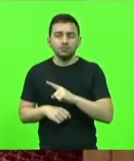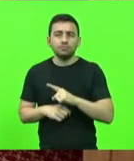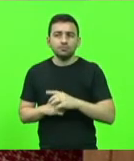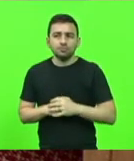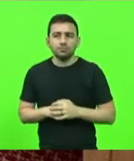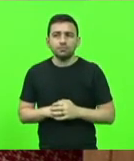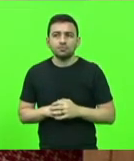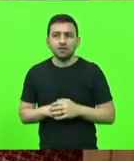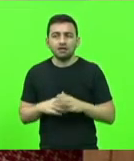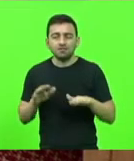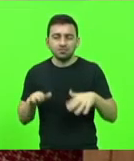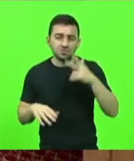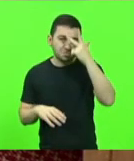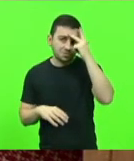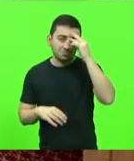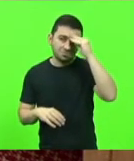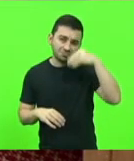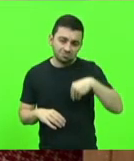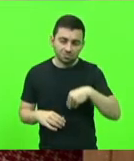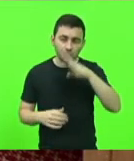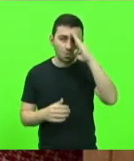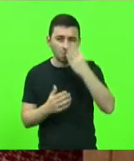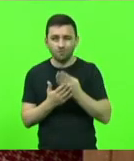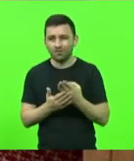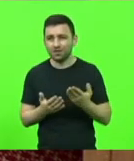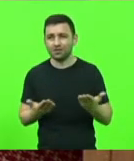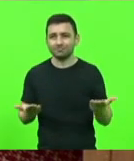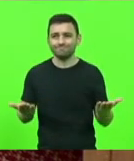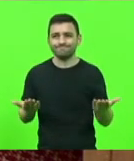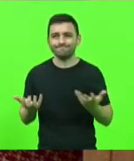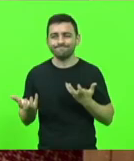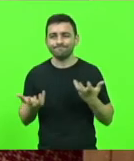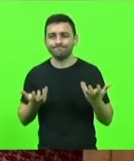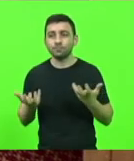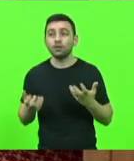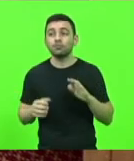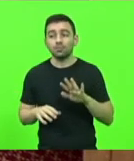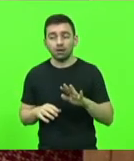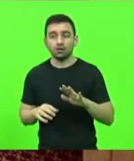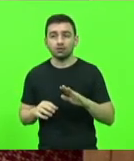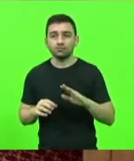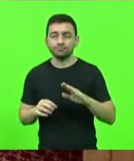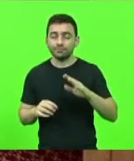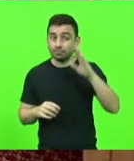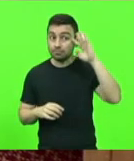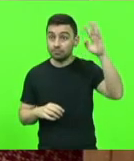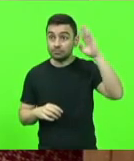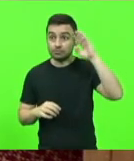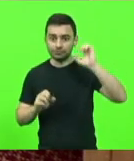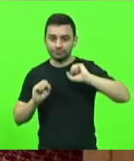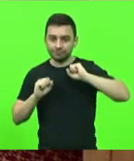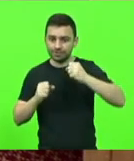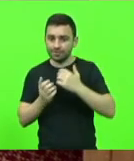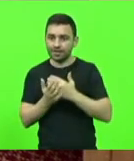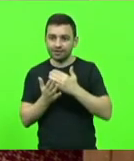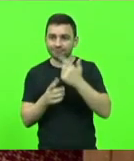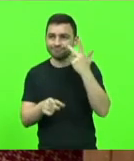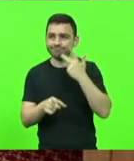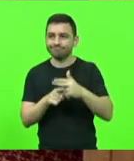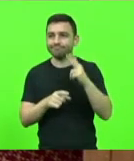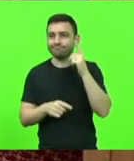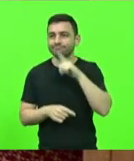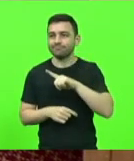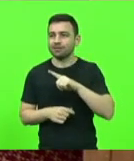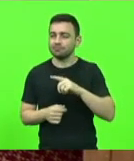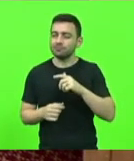a pessoa desanima perde a confiança mas a força da mente faz vencer então nosso reconhecimento pelo